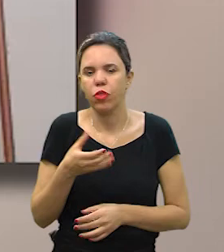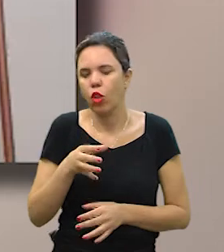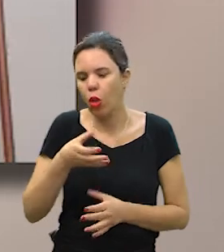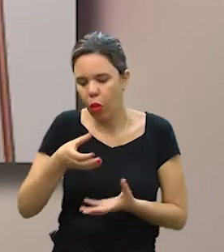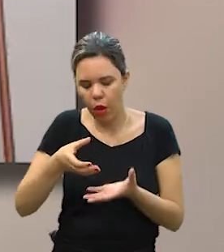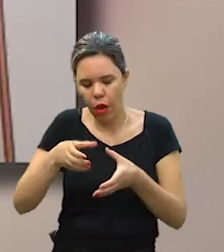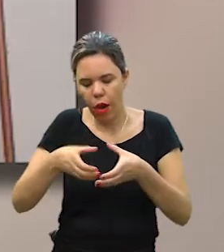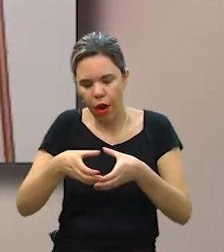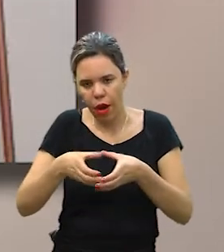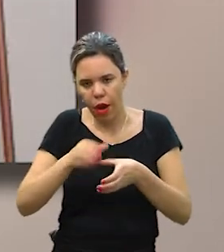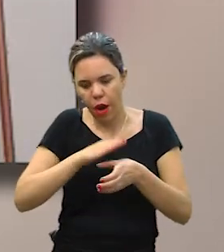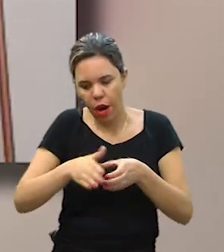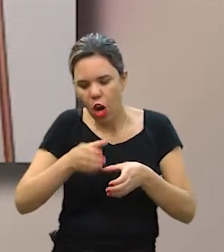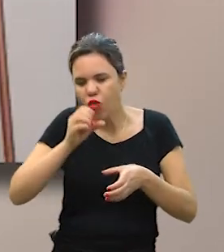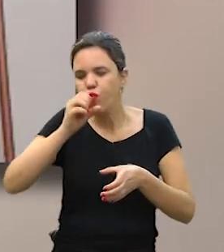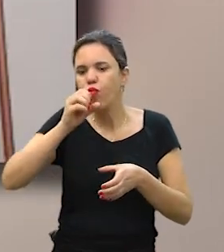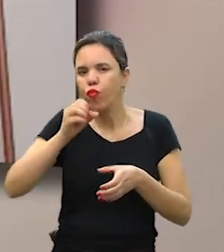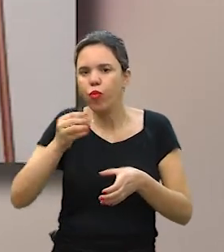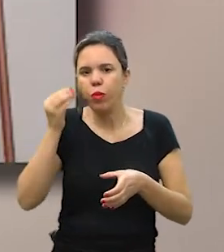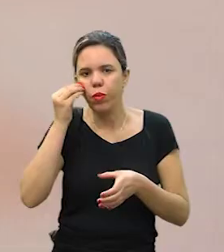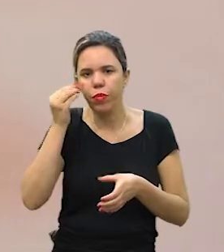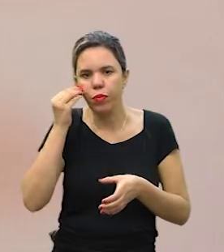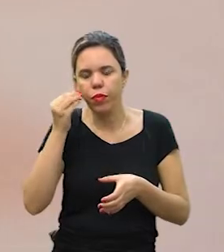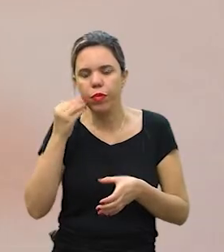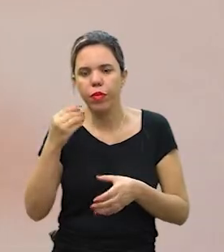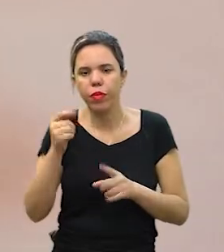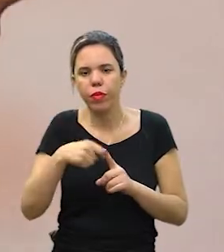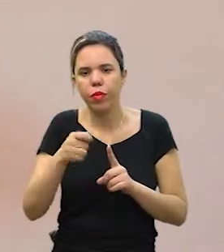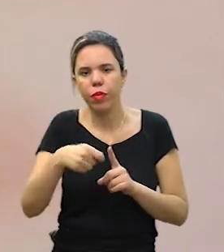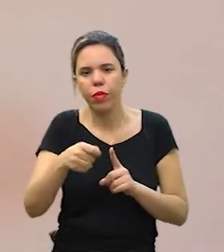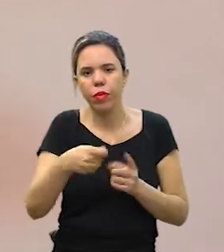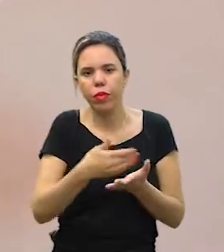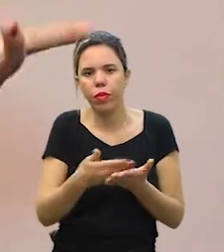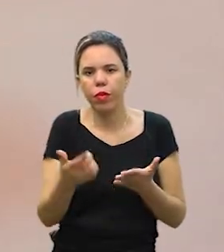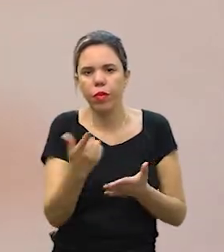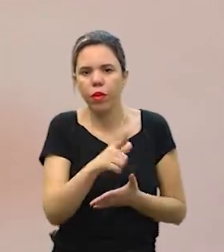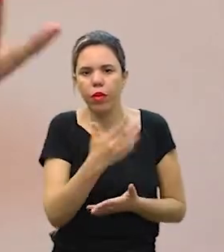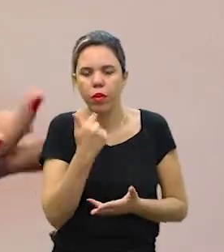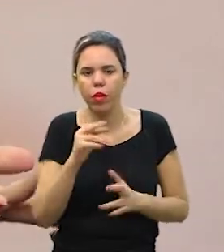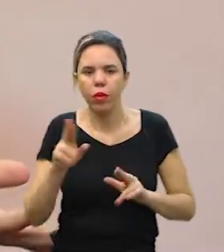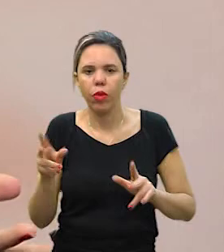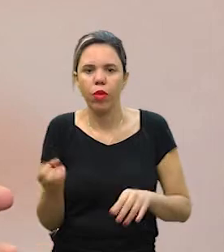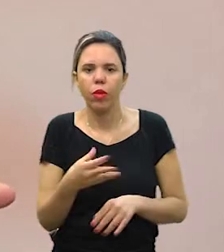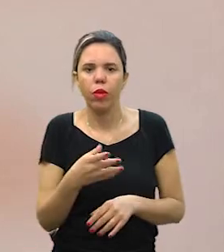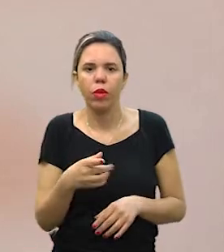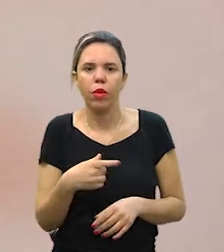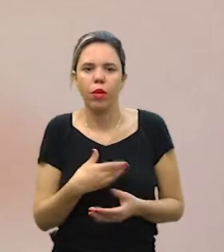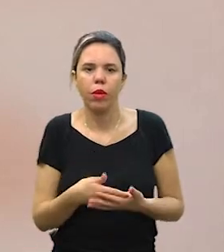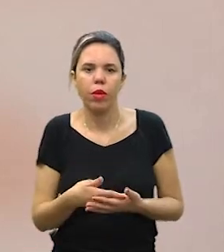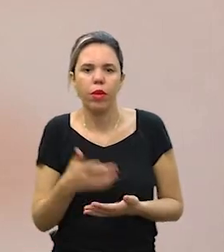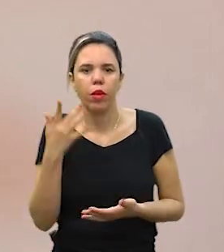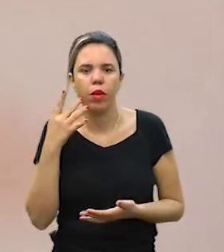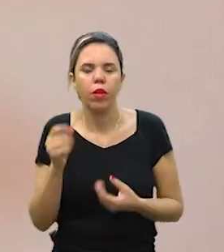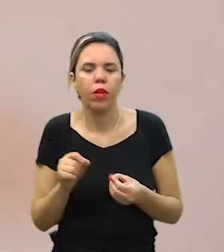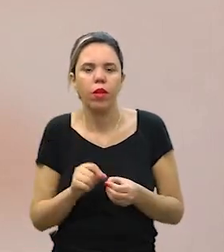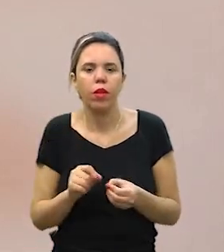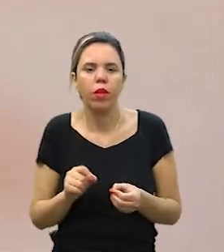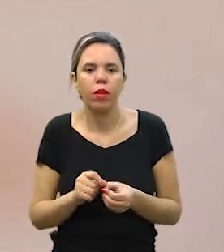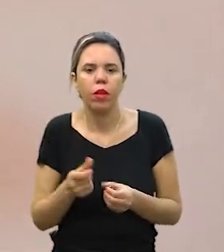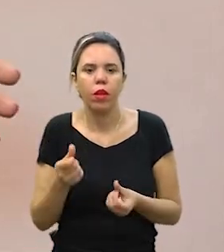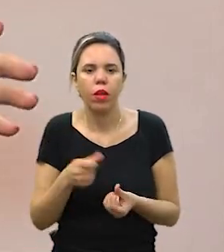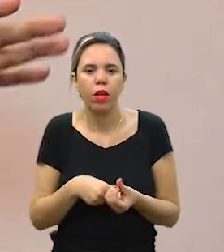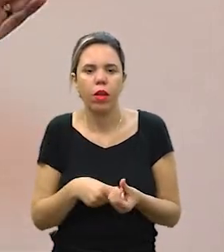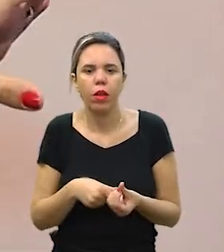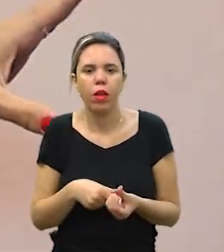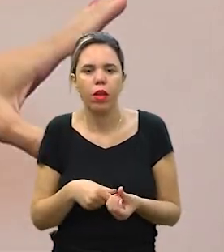ele receba a fruta in natura. E a cada mês vai introduzindo um alimento novo para esse bebê?